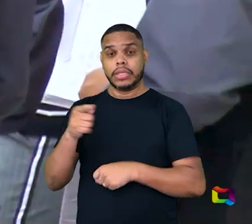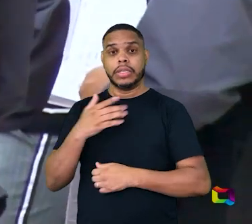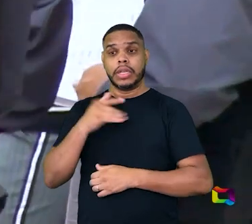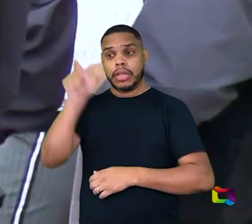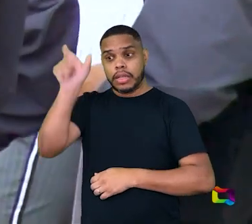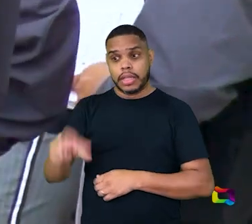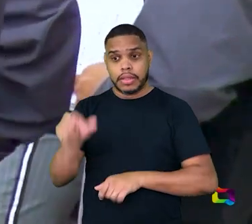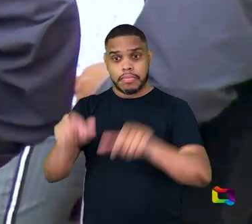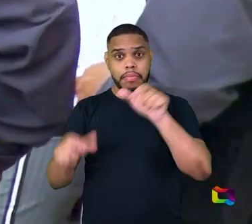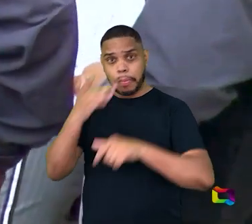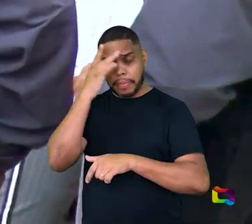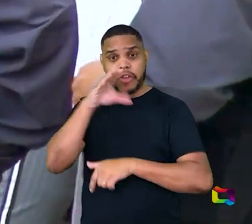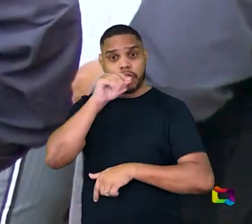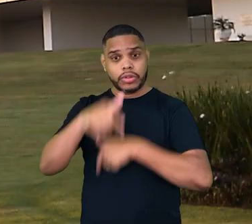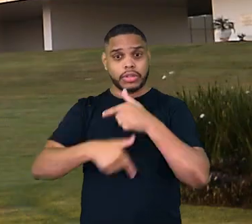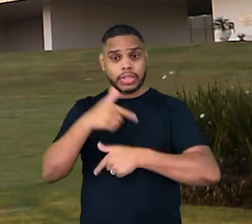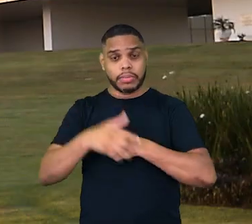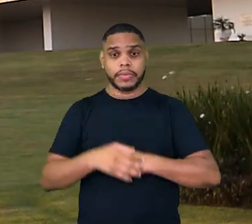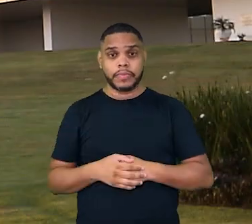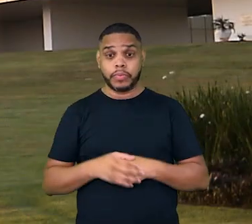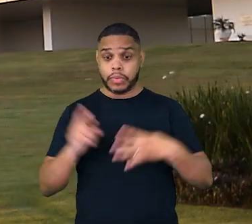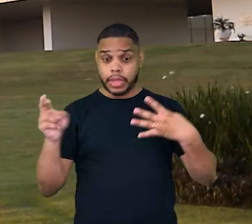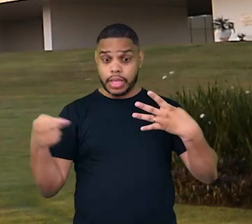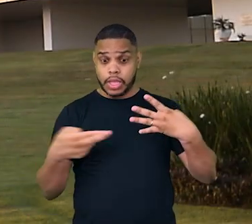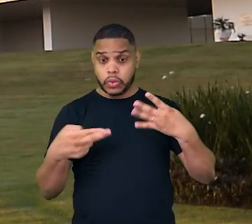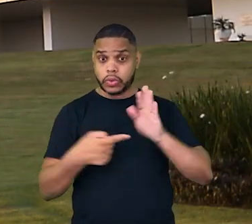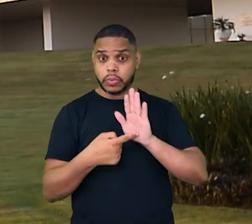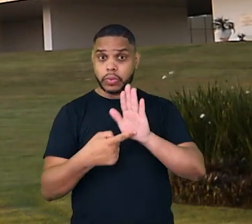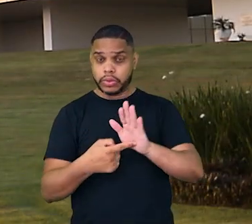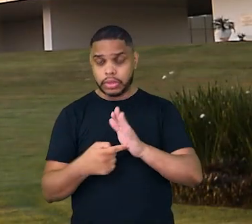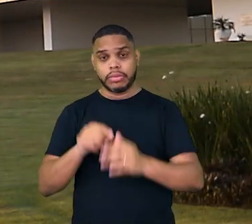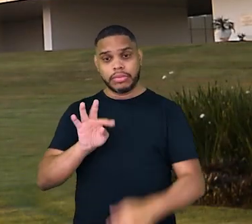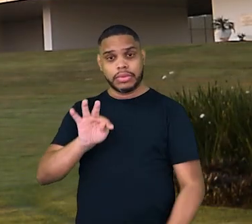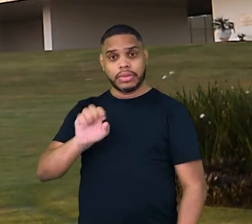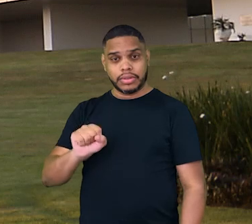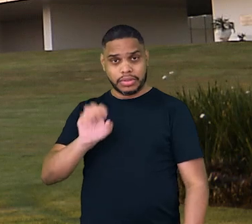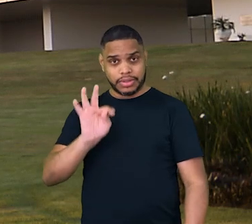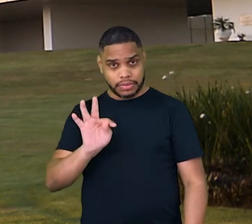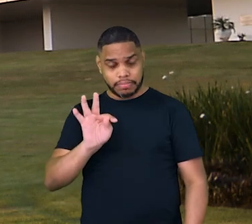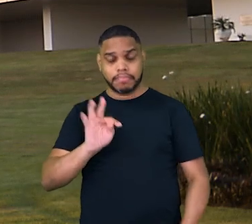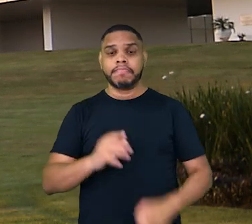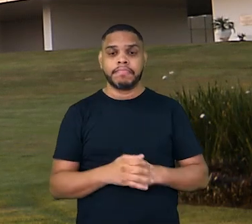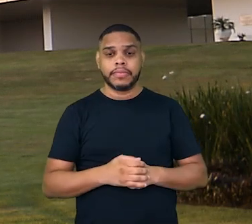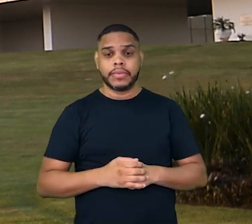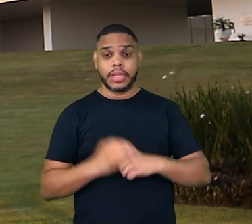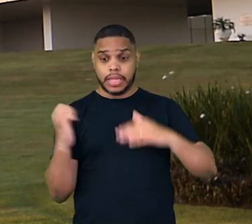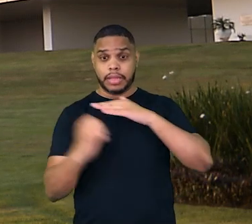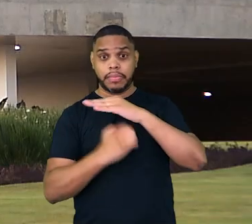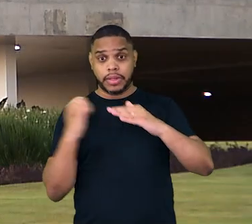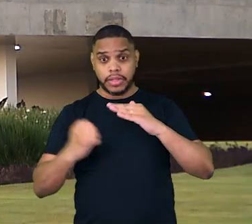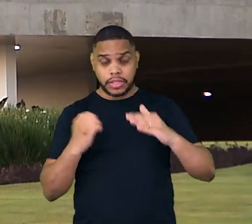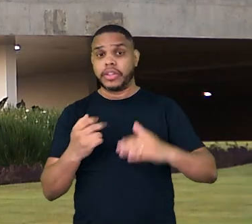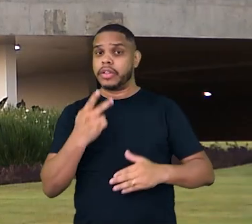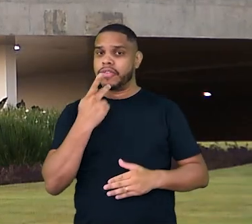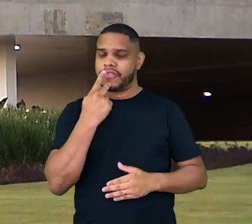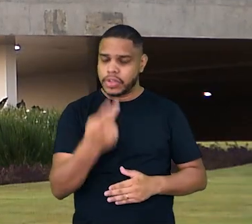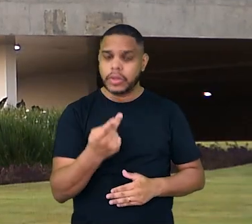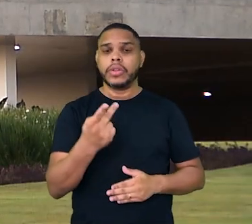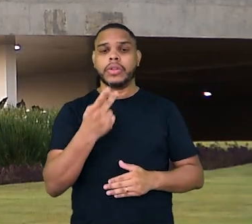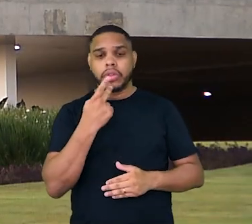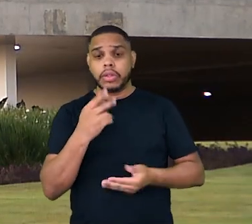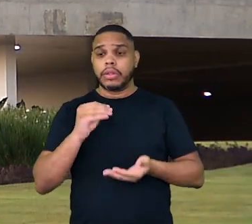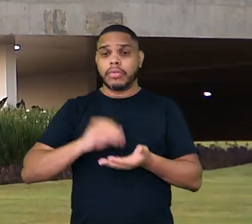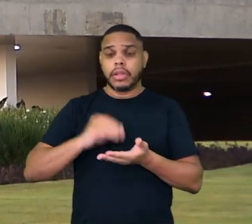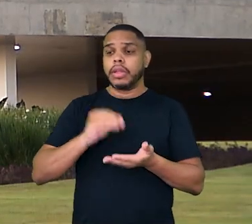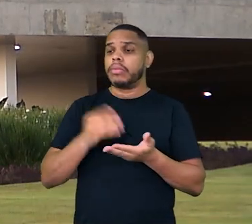integridade física das vítimas. No recurso apresentado ao Tribunal Superior do Trabalho, a empregadora insistiu na tese